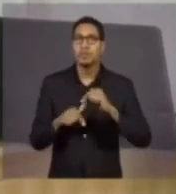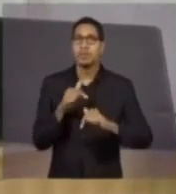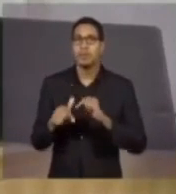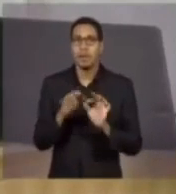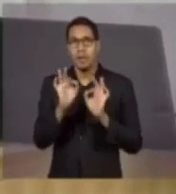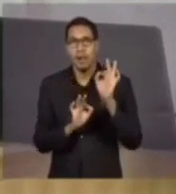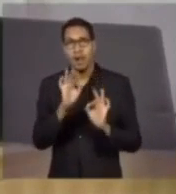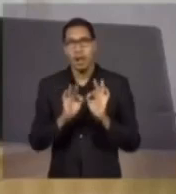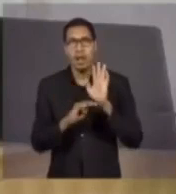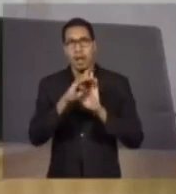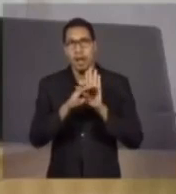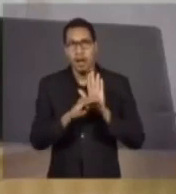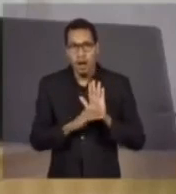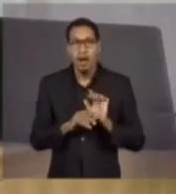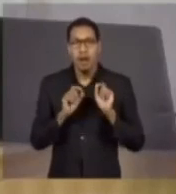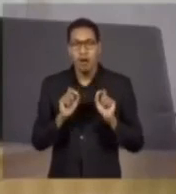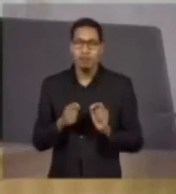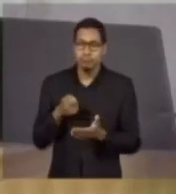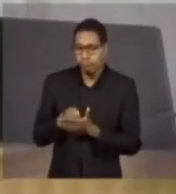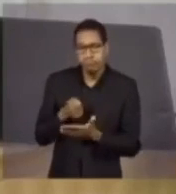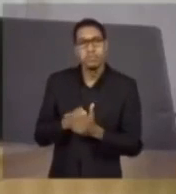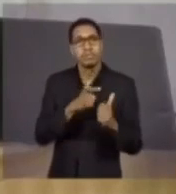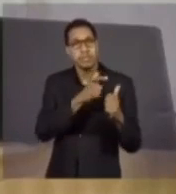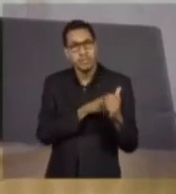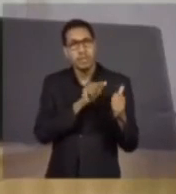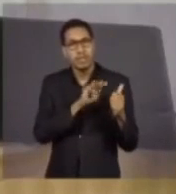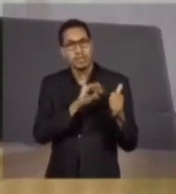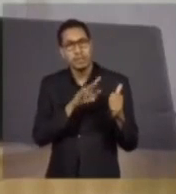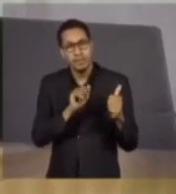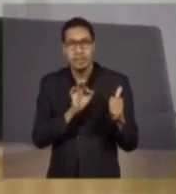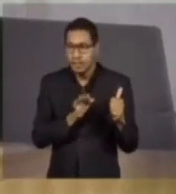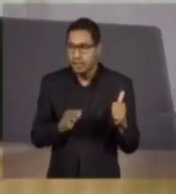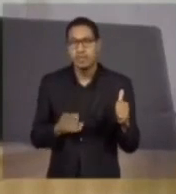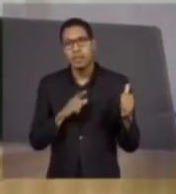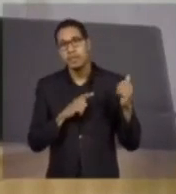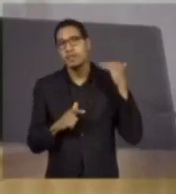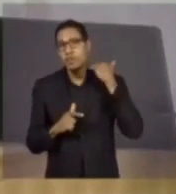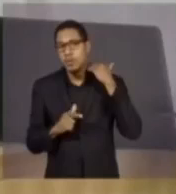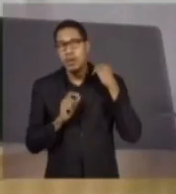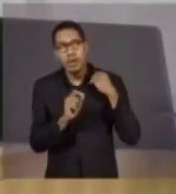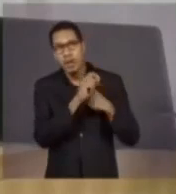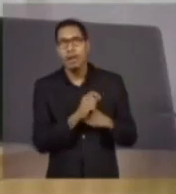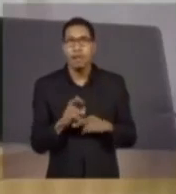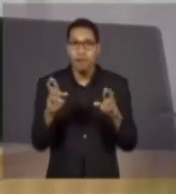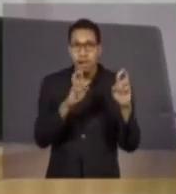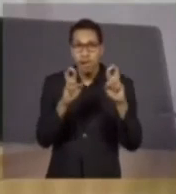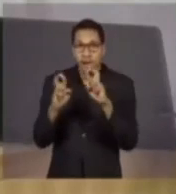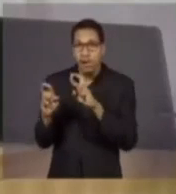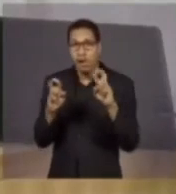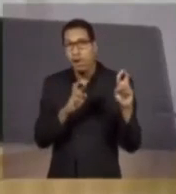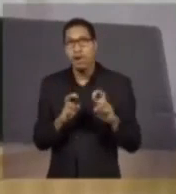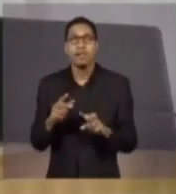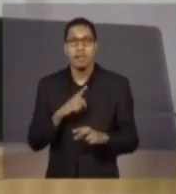trabalho o planejamento para a cobrança da dívida ativa para cobrança do centro dos sonegadores EA fiscalização